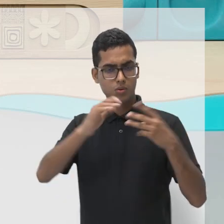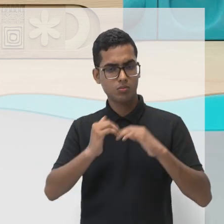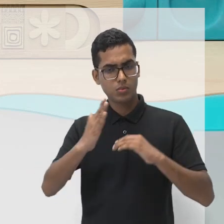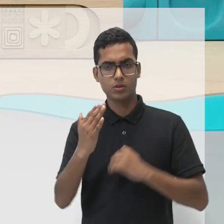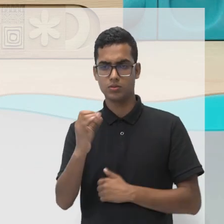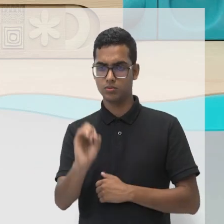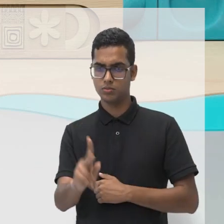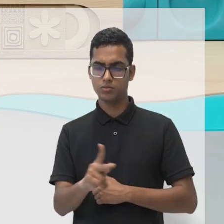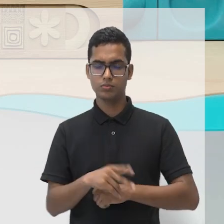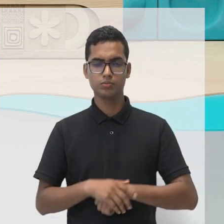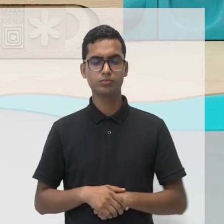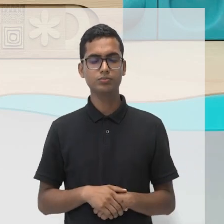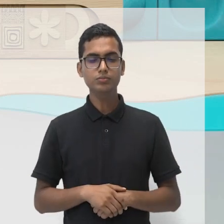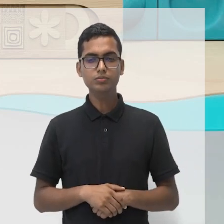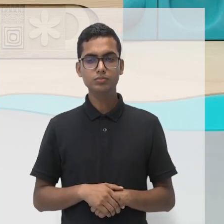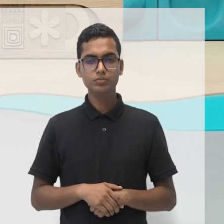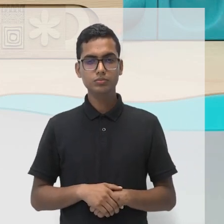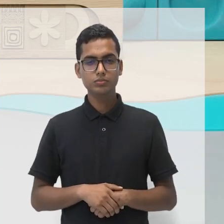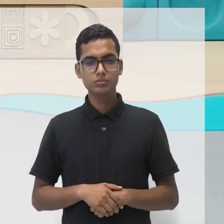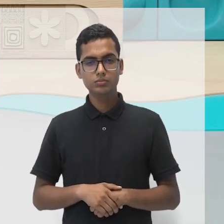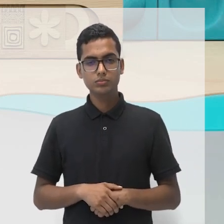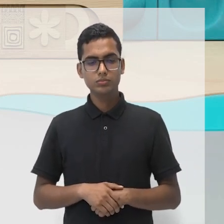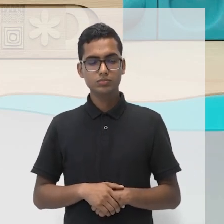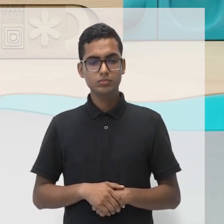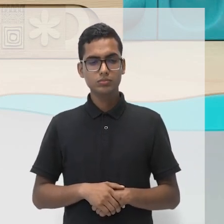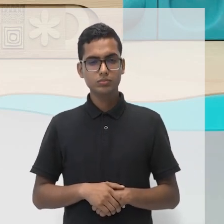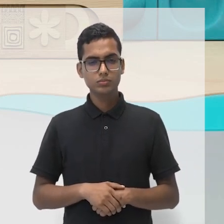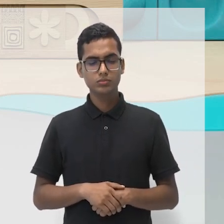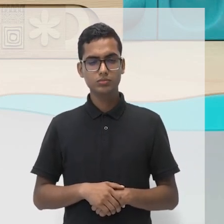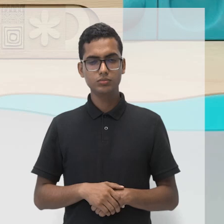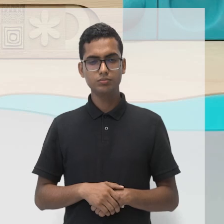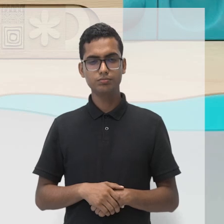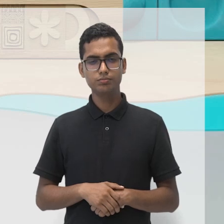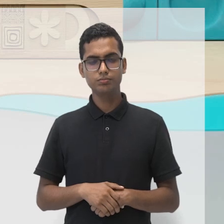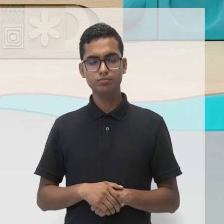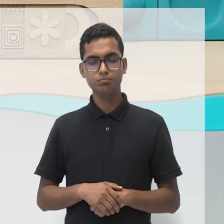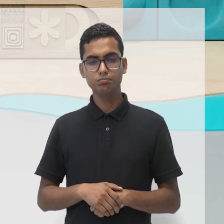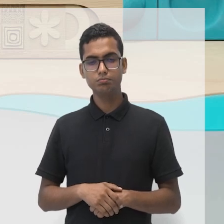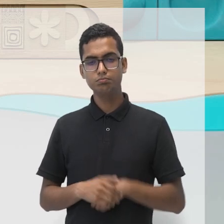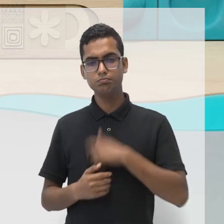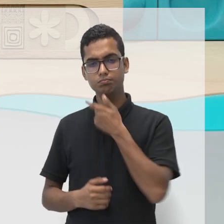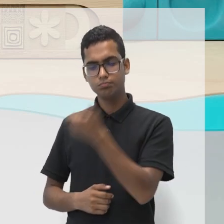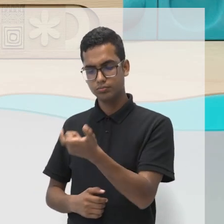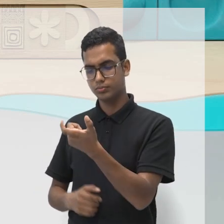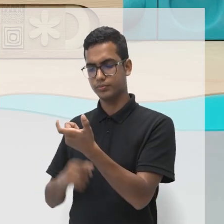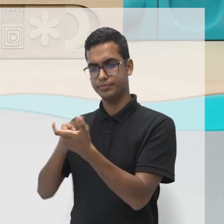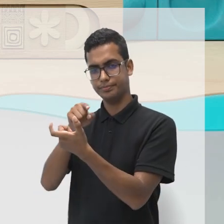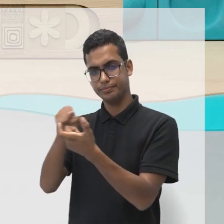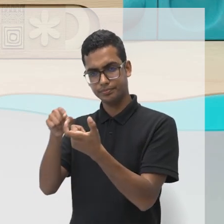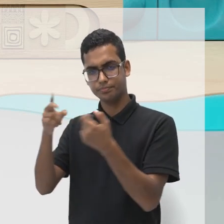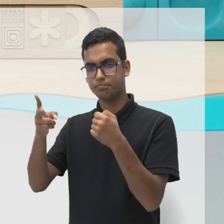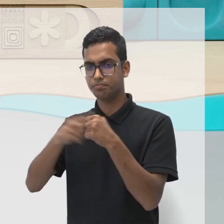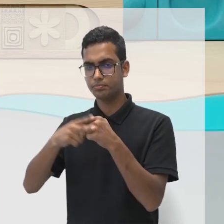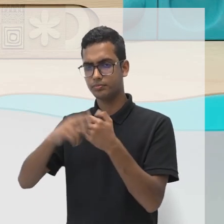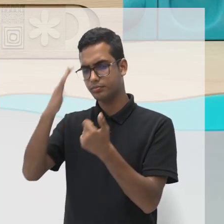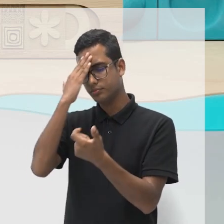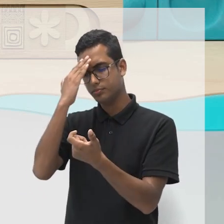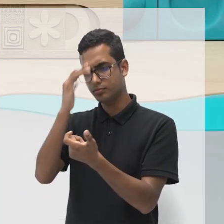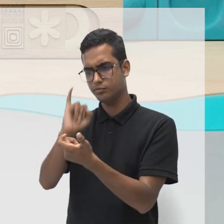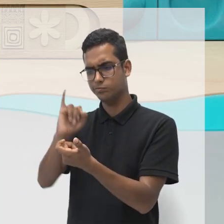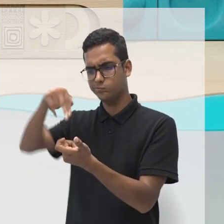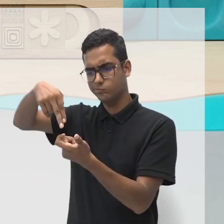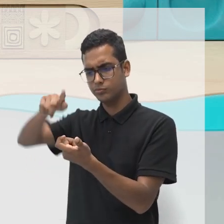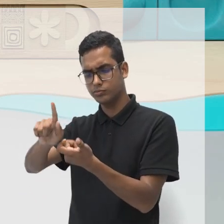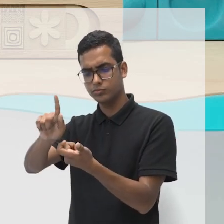mais utilizamos, tá certo? Então, via de regra, a palavrinha nossa terminou em ing, nós já sabemos que é um verbo,